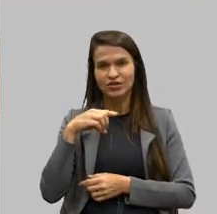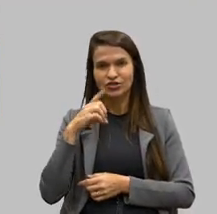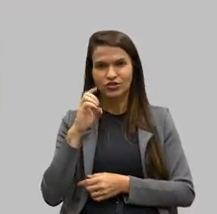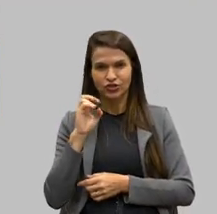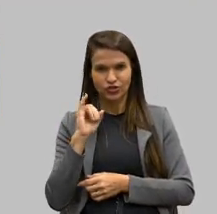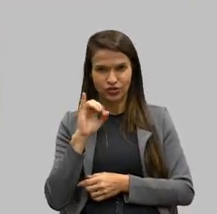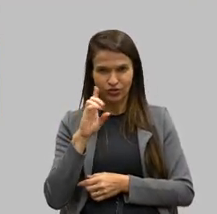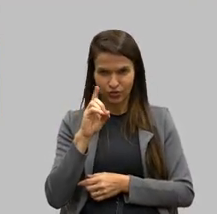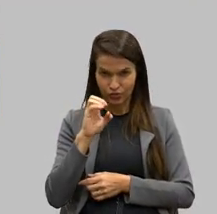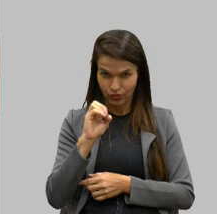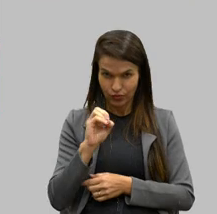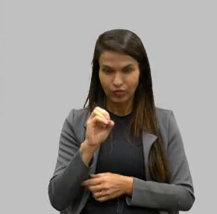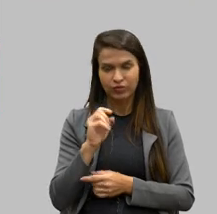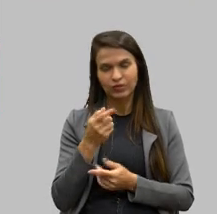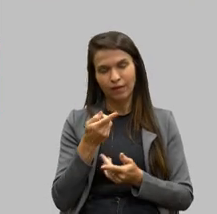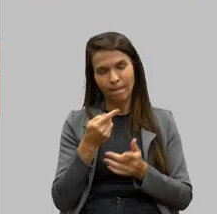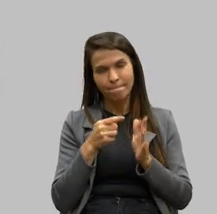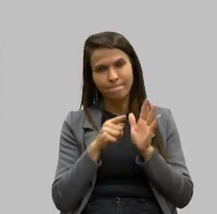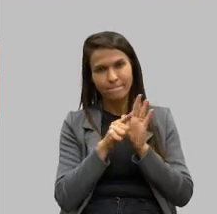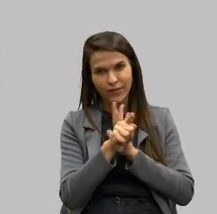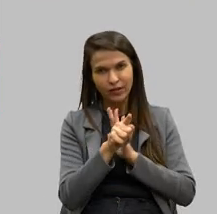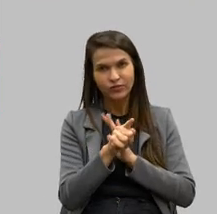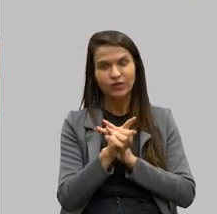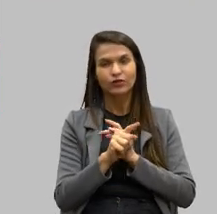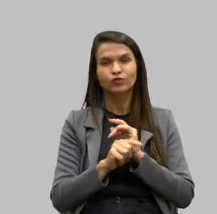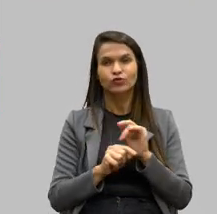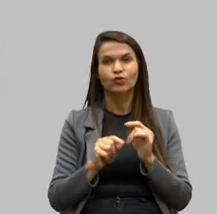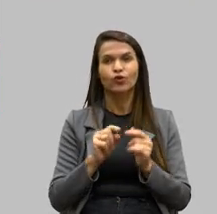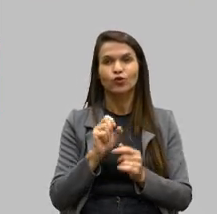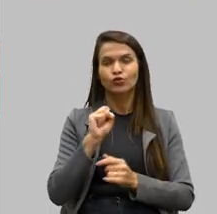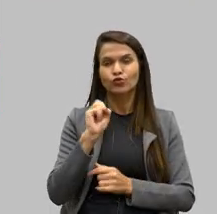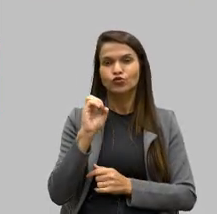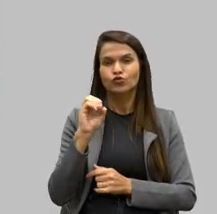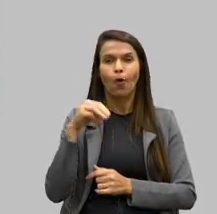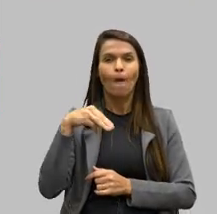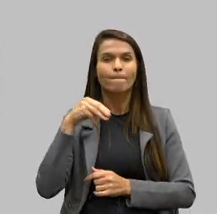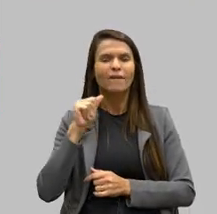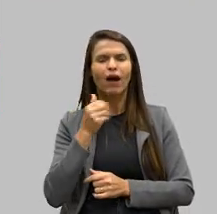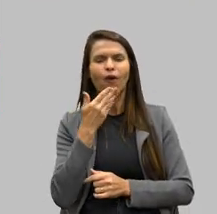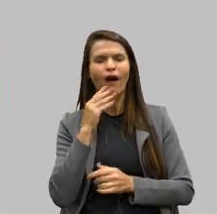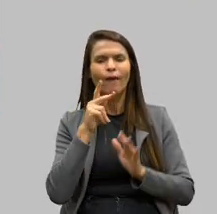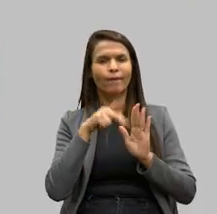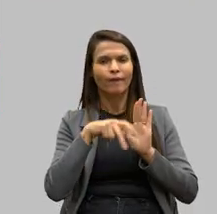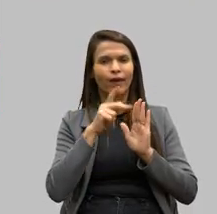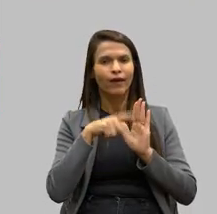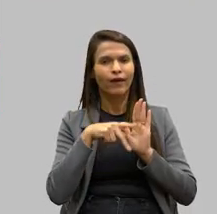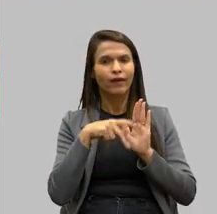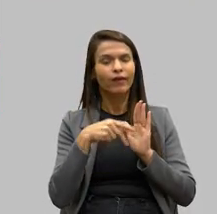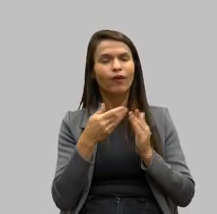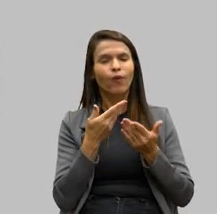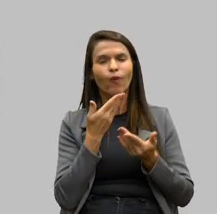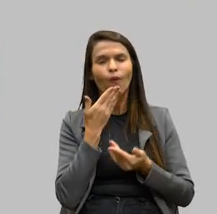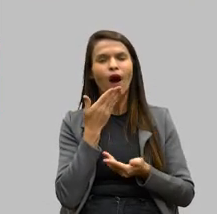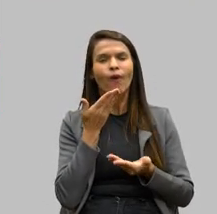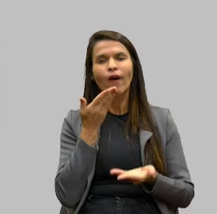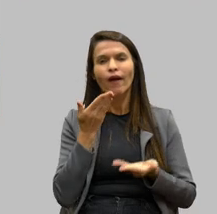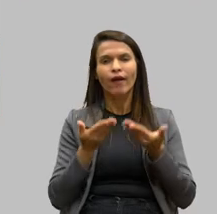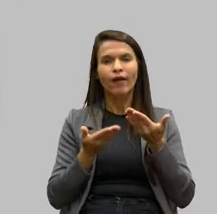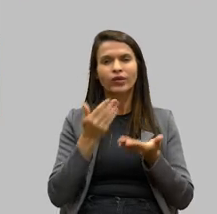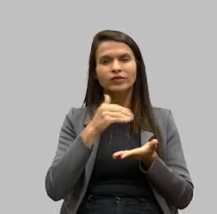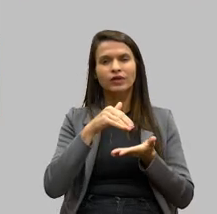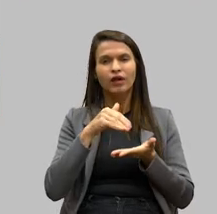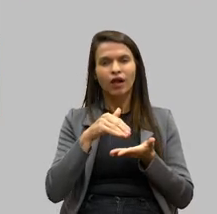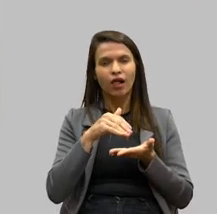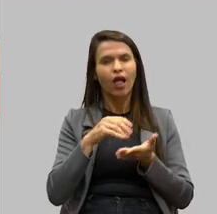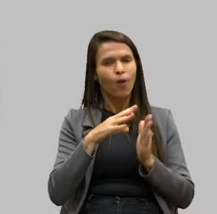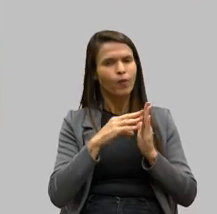você perguntou do Mãos Dadas, eu estou perguntando então do Somar, qual é o plano? E além do plano, qual é o balanço que a secretaria deu? É